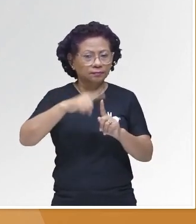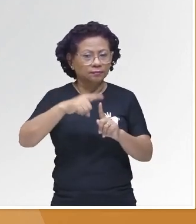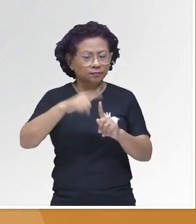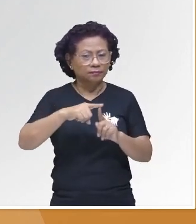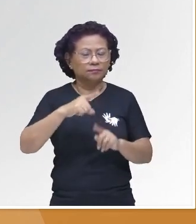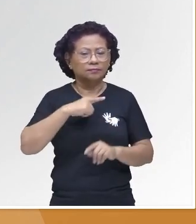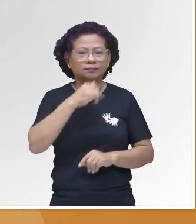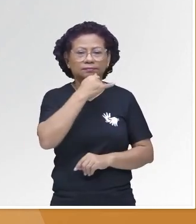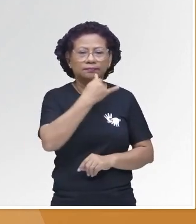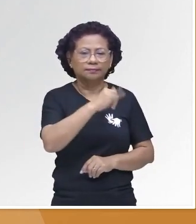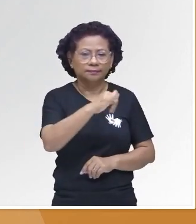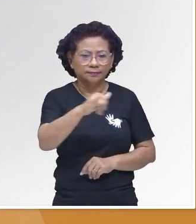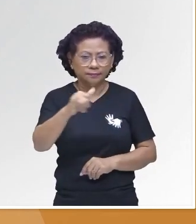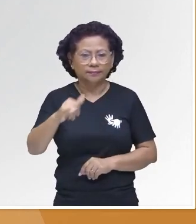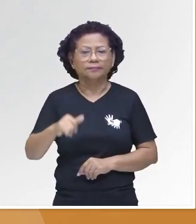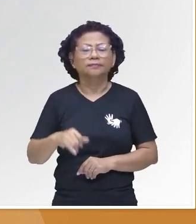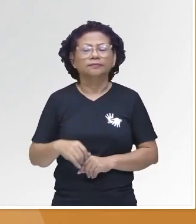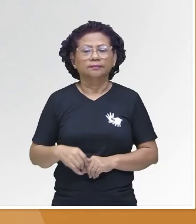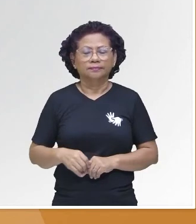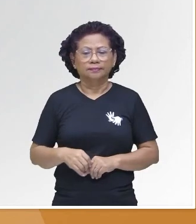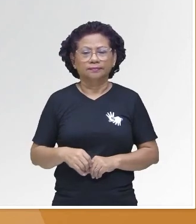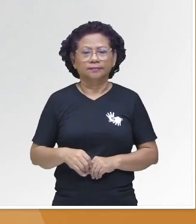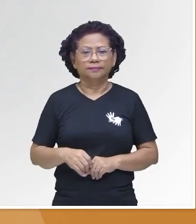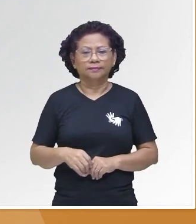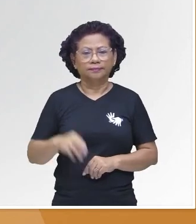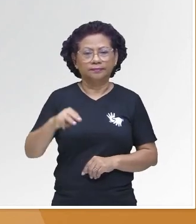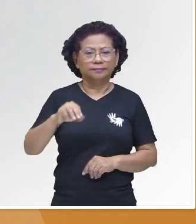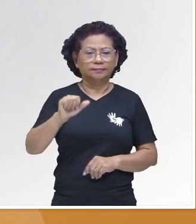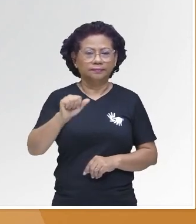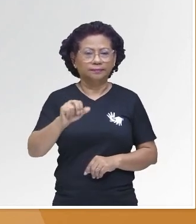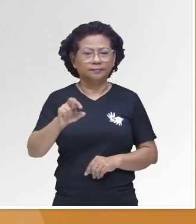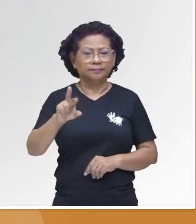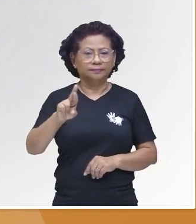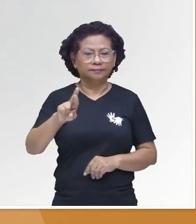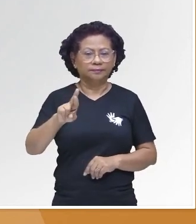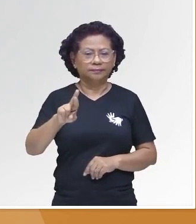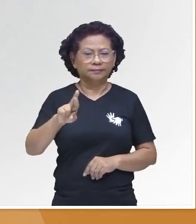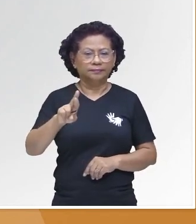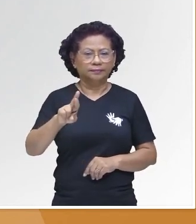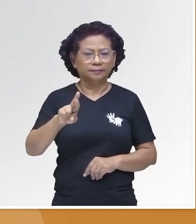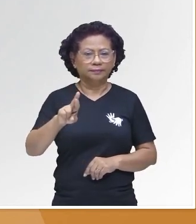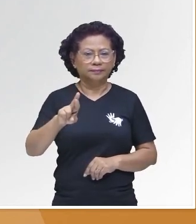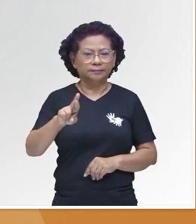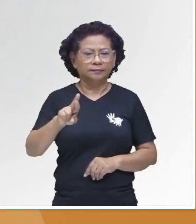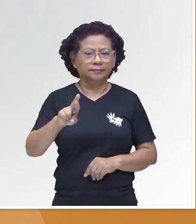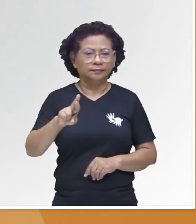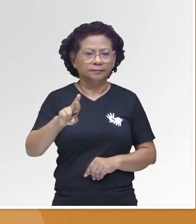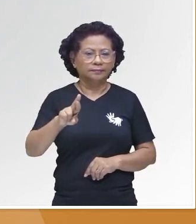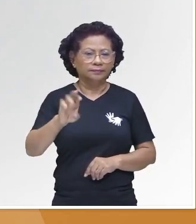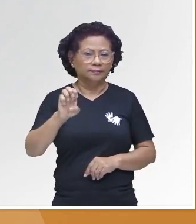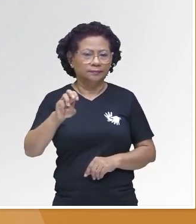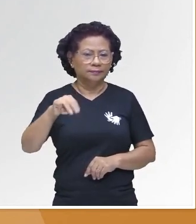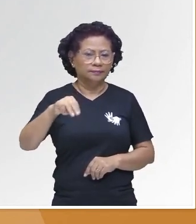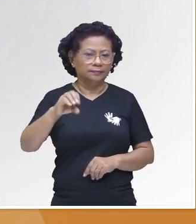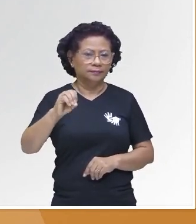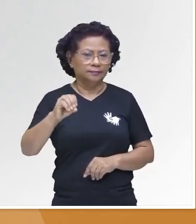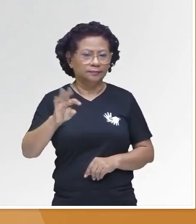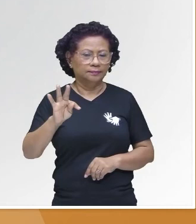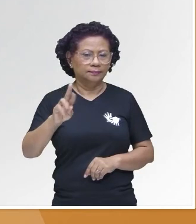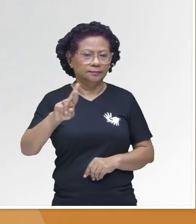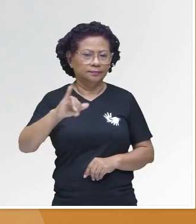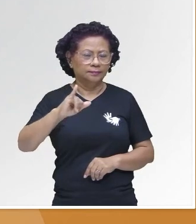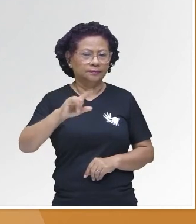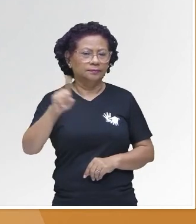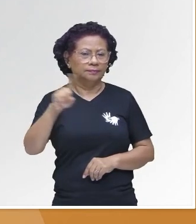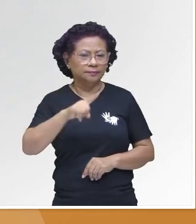maremotriz. A energia maremotriz, ela é gerada pela variação das marés, né? Nós já sabemos que